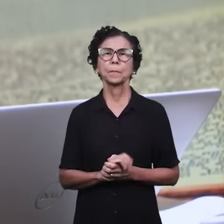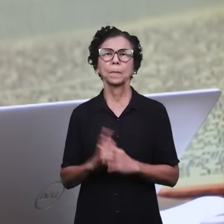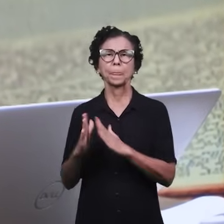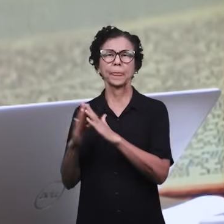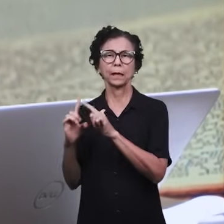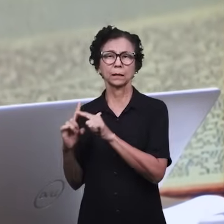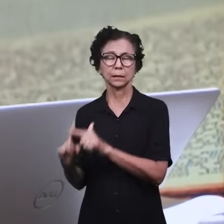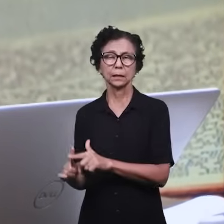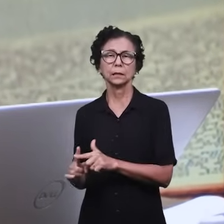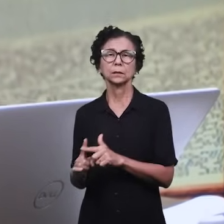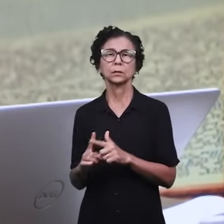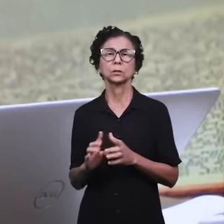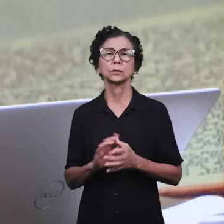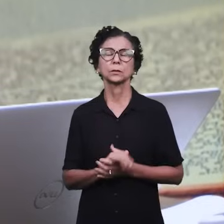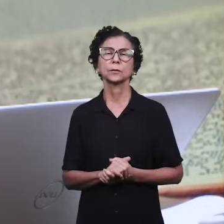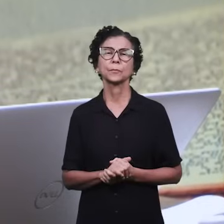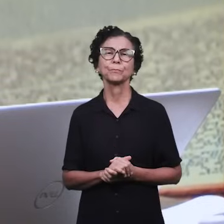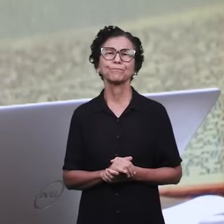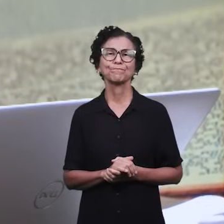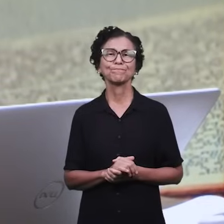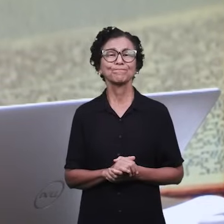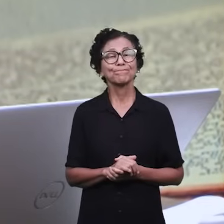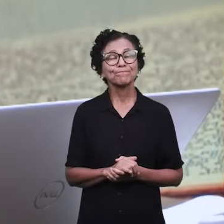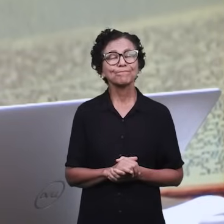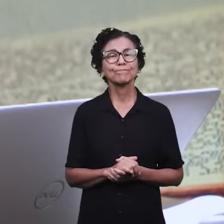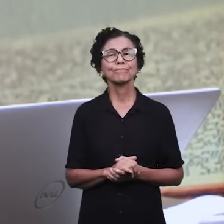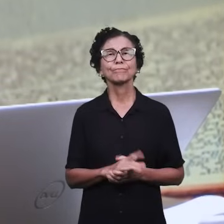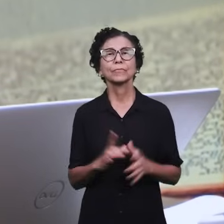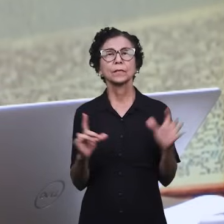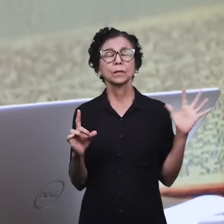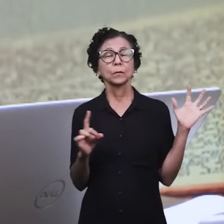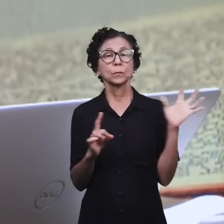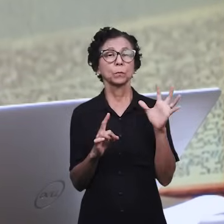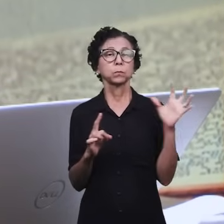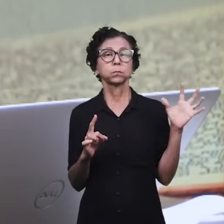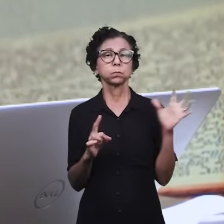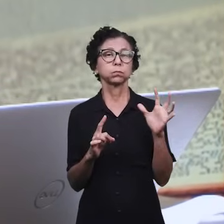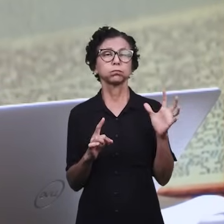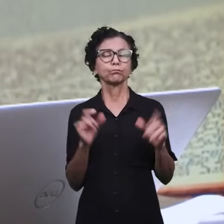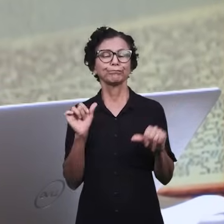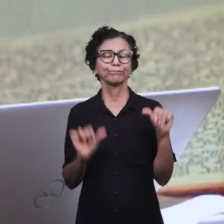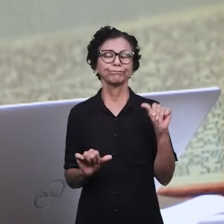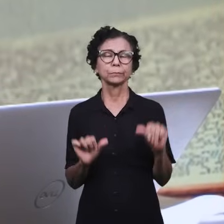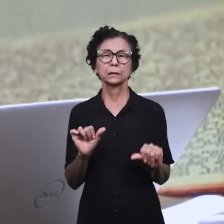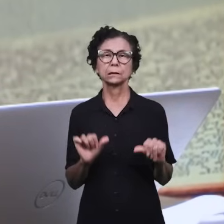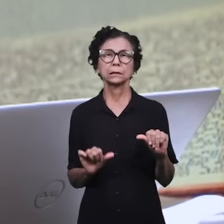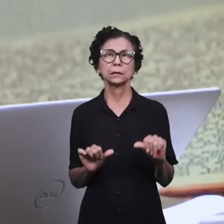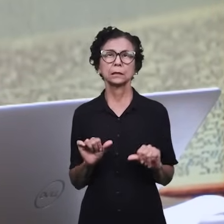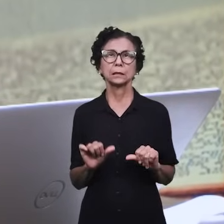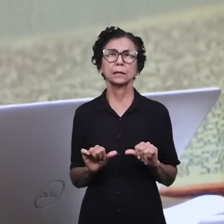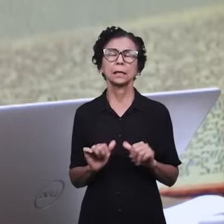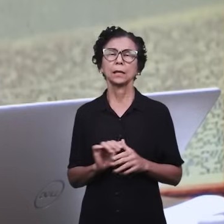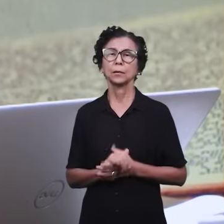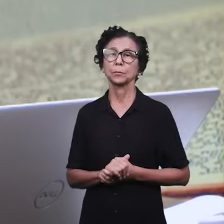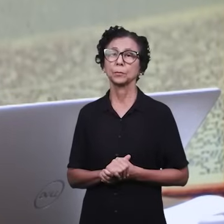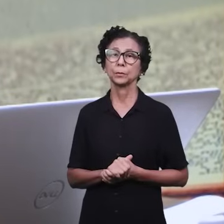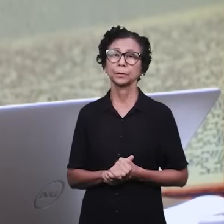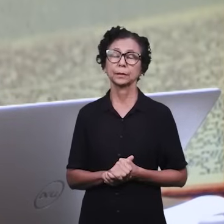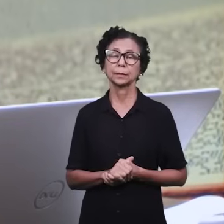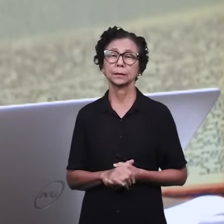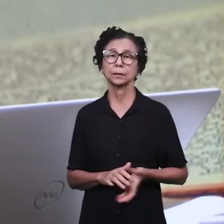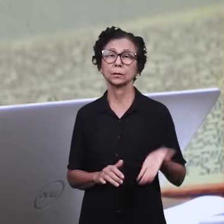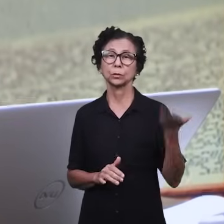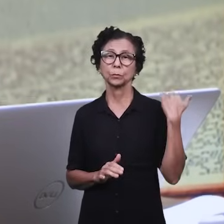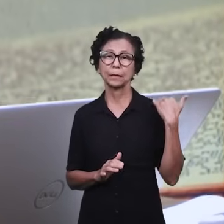influência dentro do cristianismo, esses são fatos que precisam ser analisados para que as mesmas influências que ocorreram